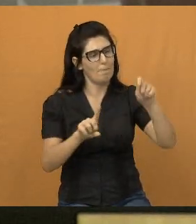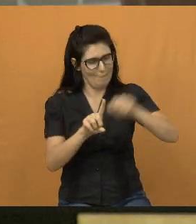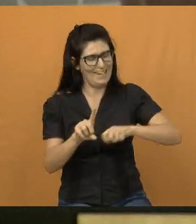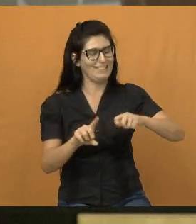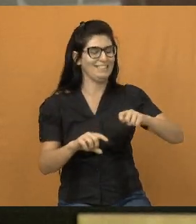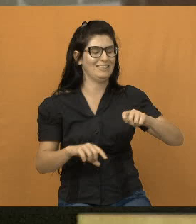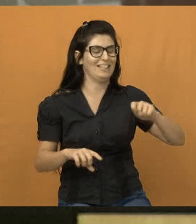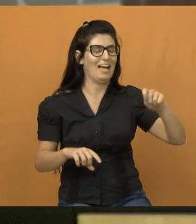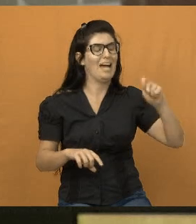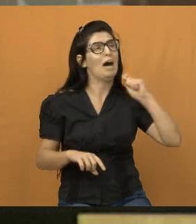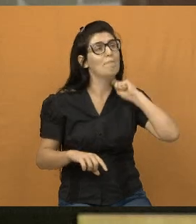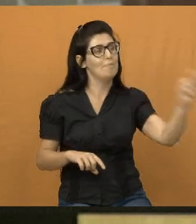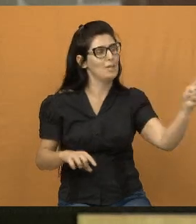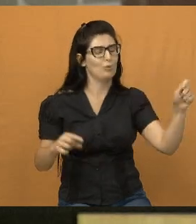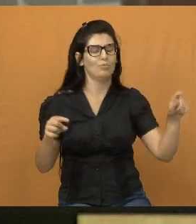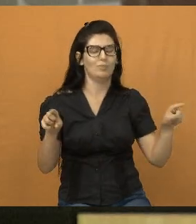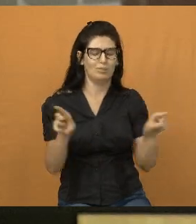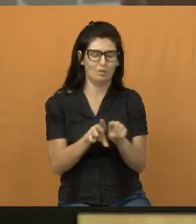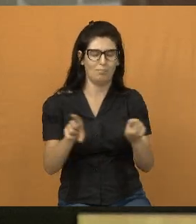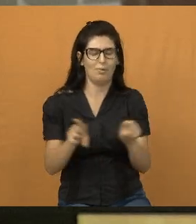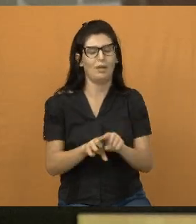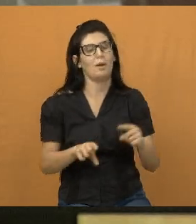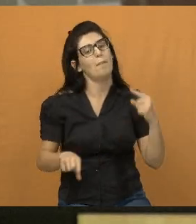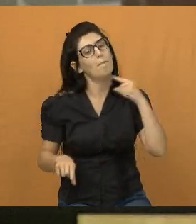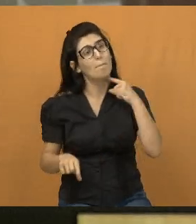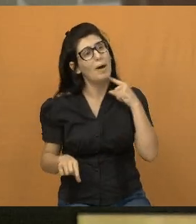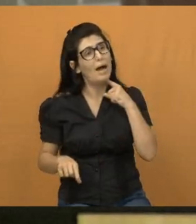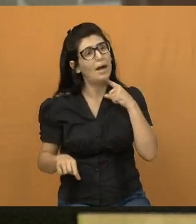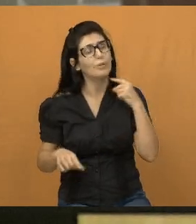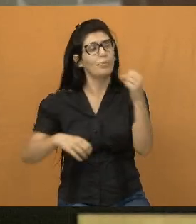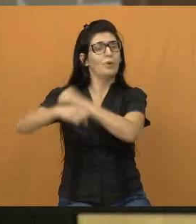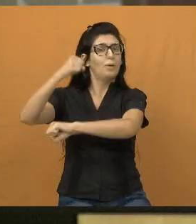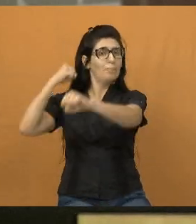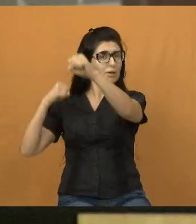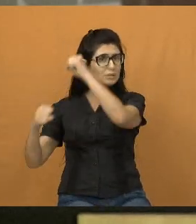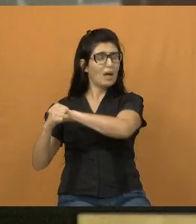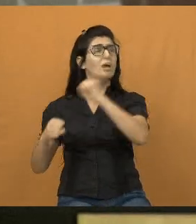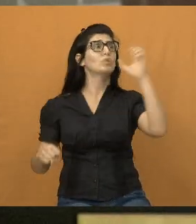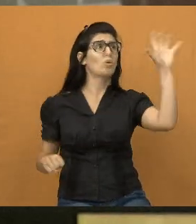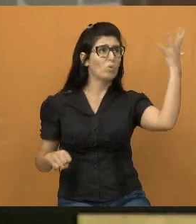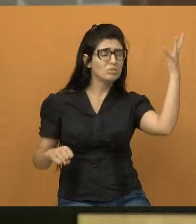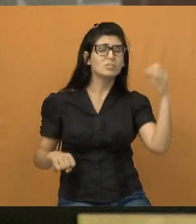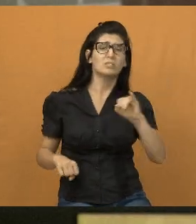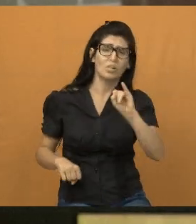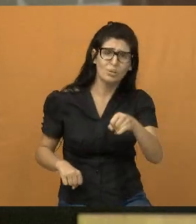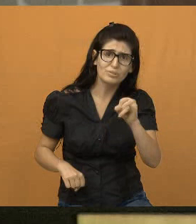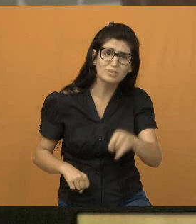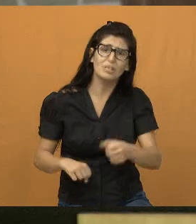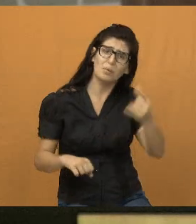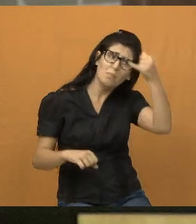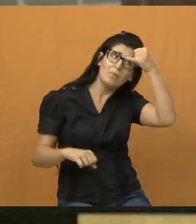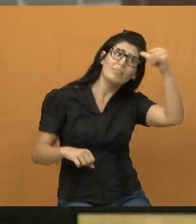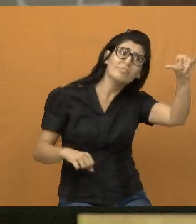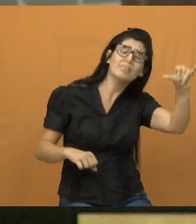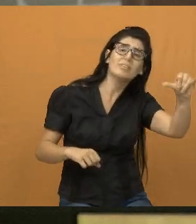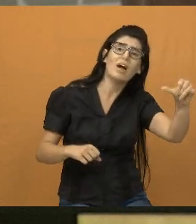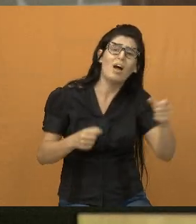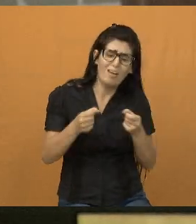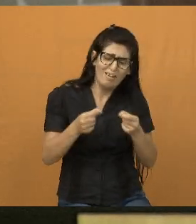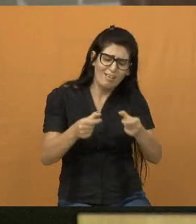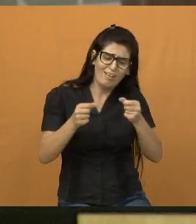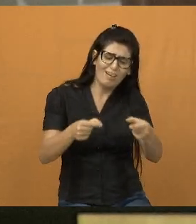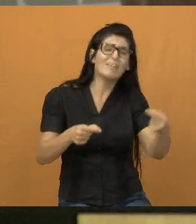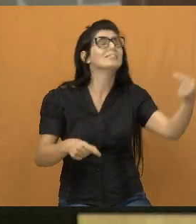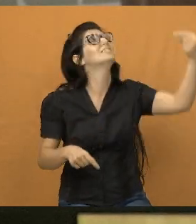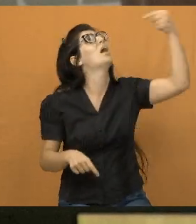2 meses. Não quer dizer que as ações de prevenção de câncer bucal não são realizadas, mas